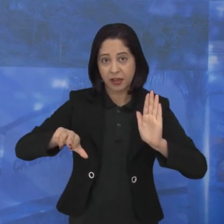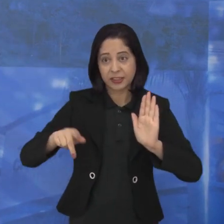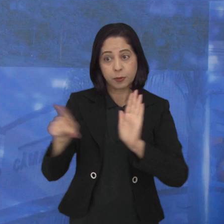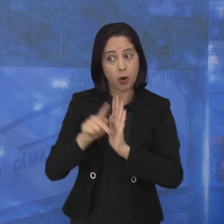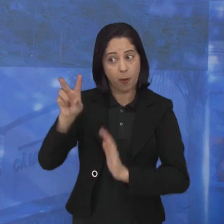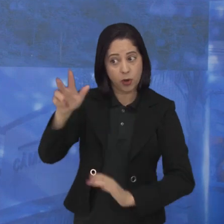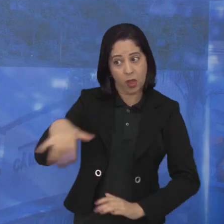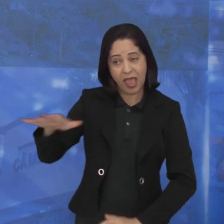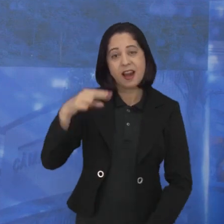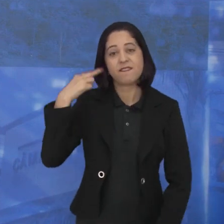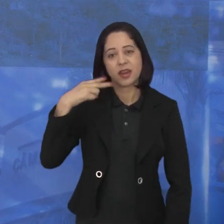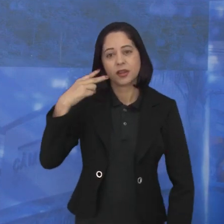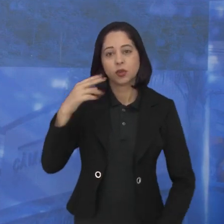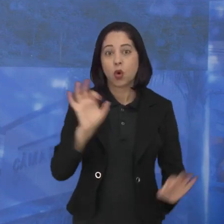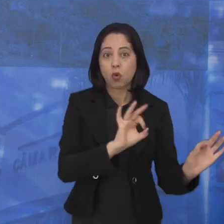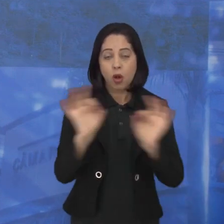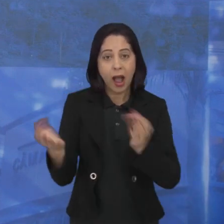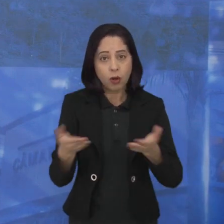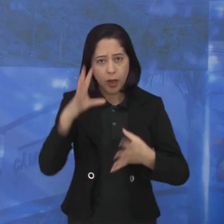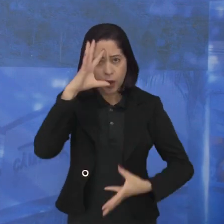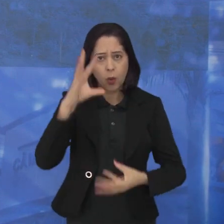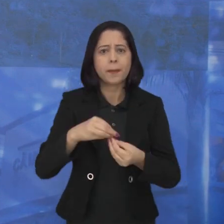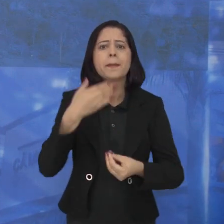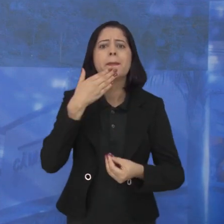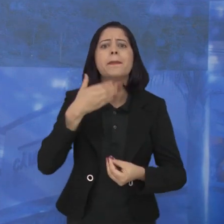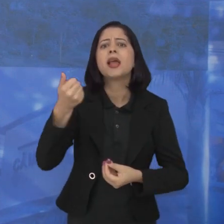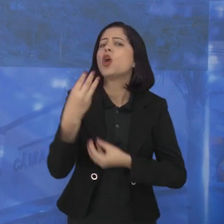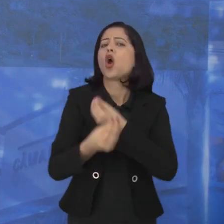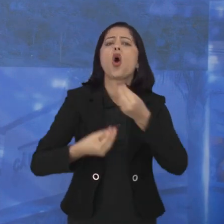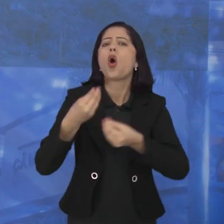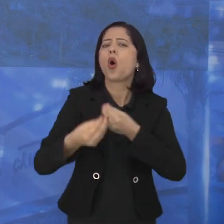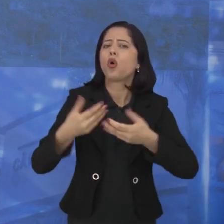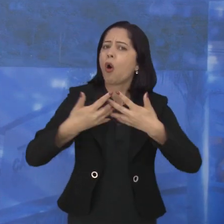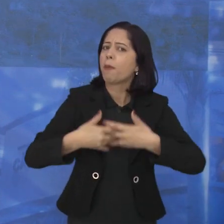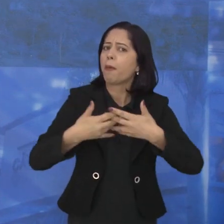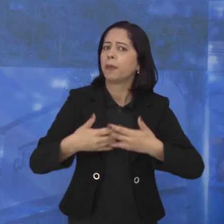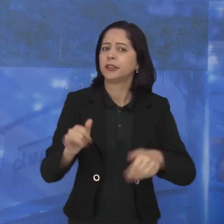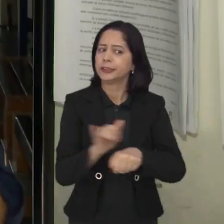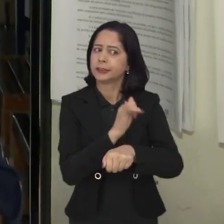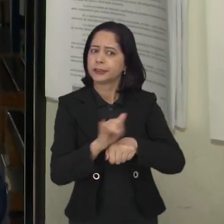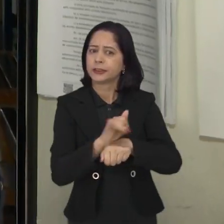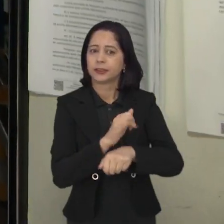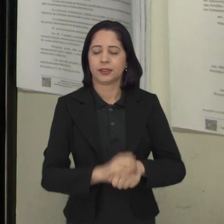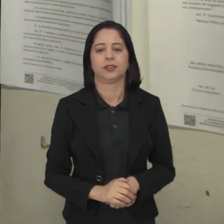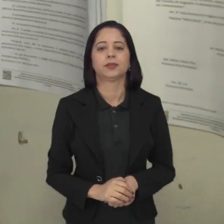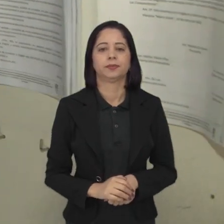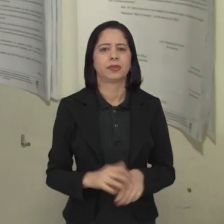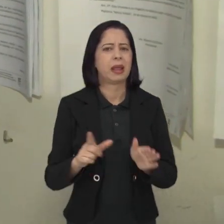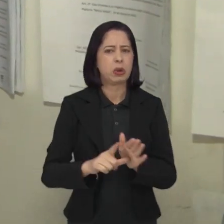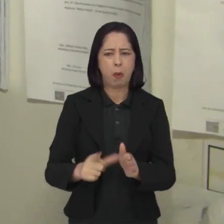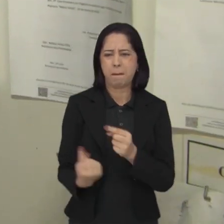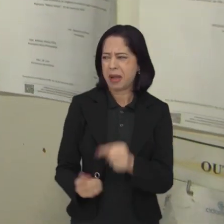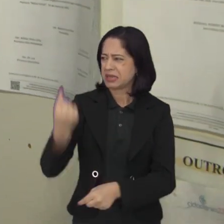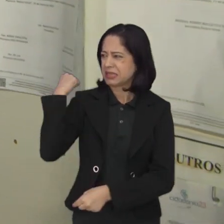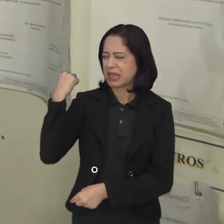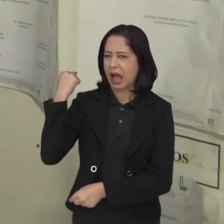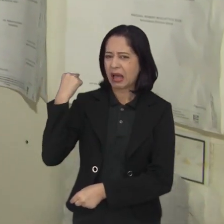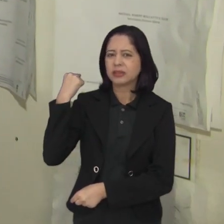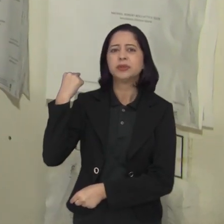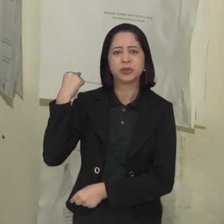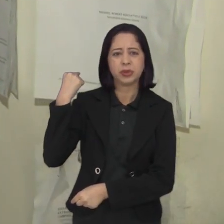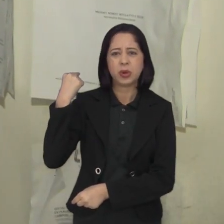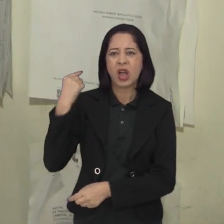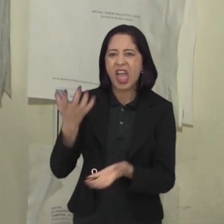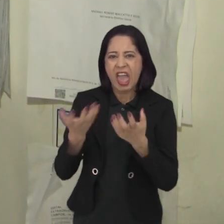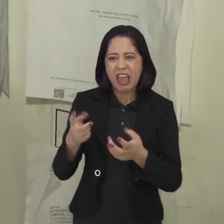Na reportagem a seguir, a gente vai entender melhor como funciona esse instrumento. Antes era assim, para acompanhar as